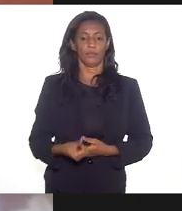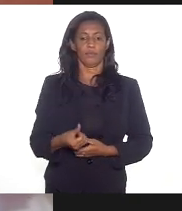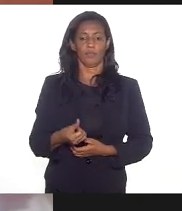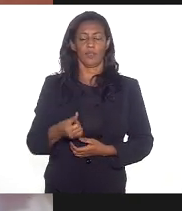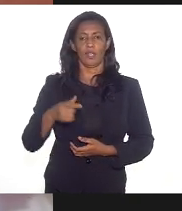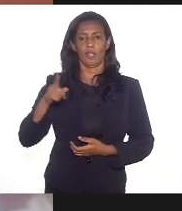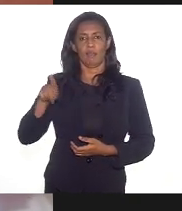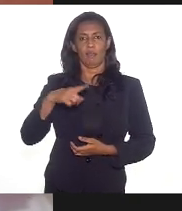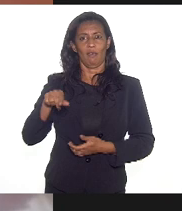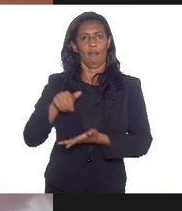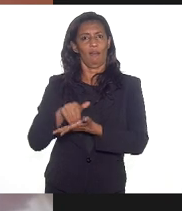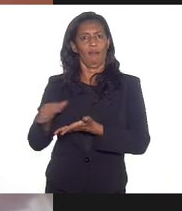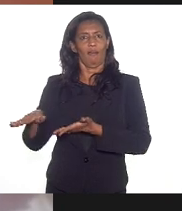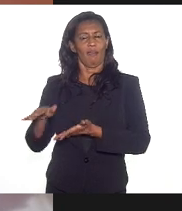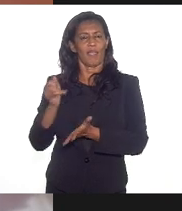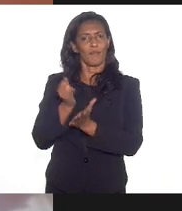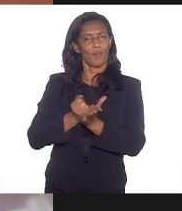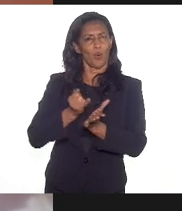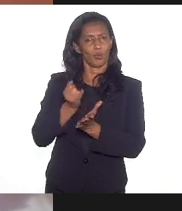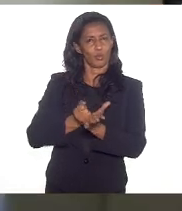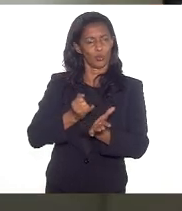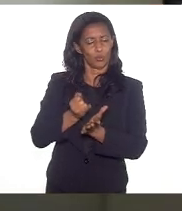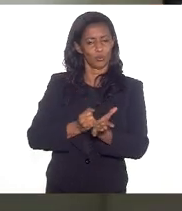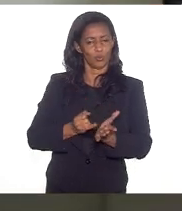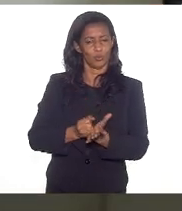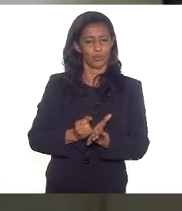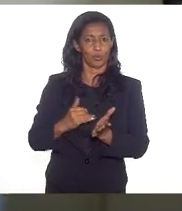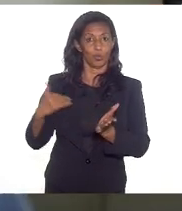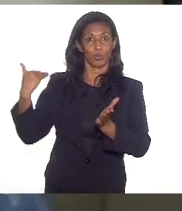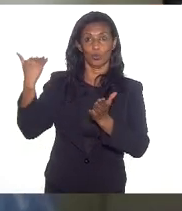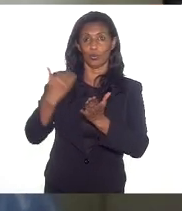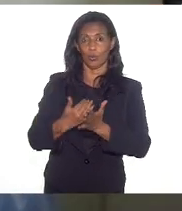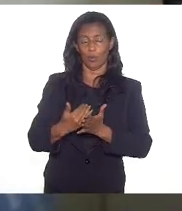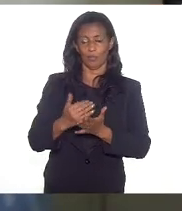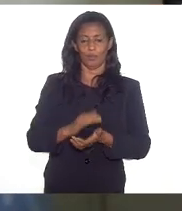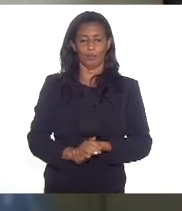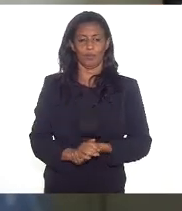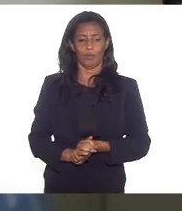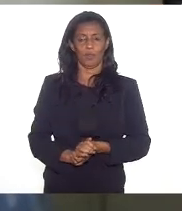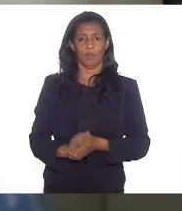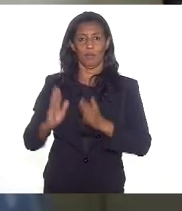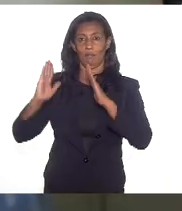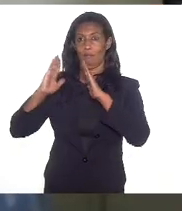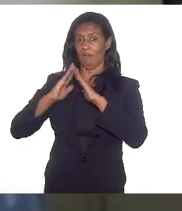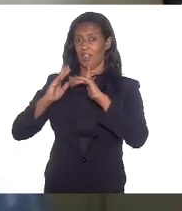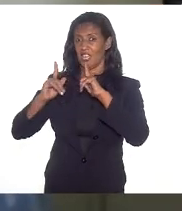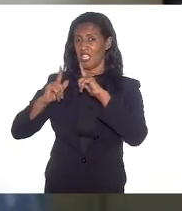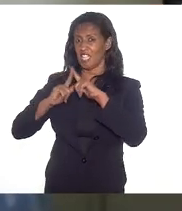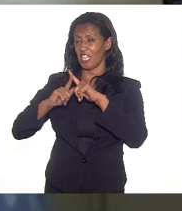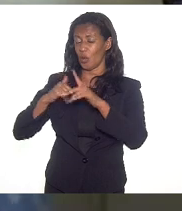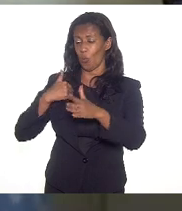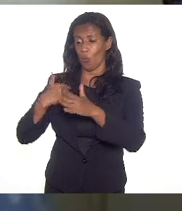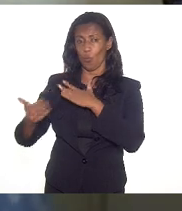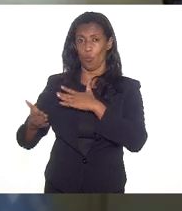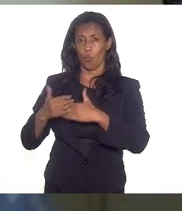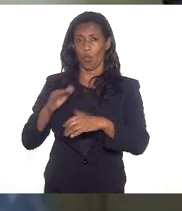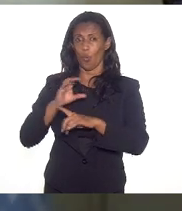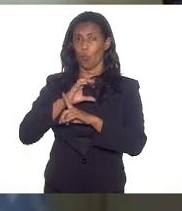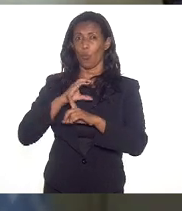instituir impostos, tá? Sobre, B, templos de qualquer culto.